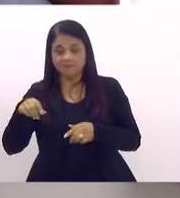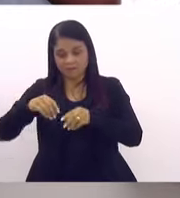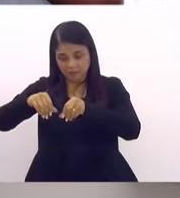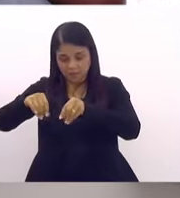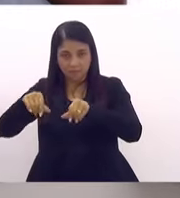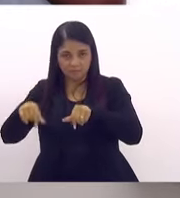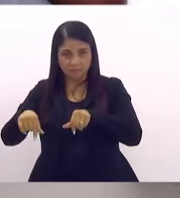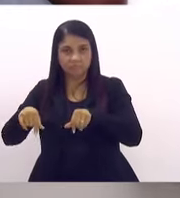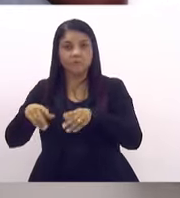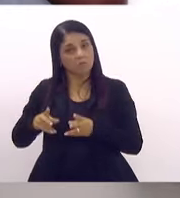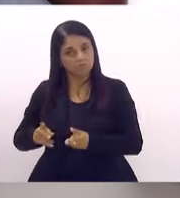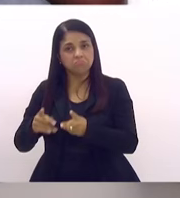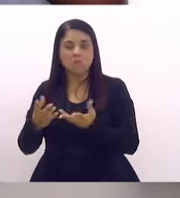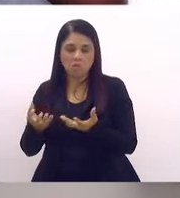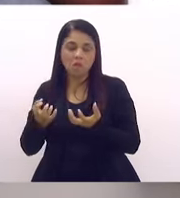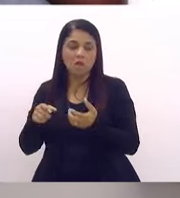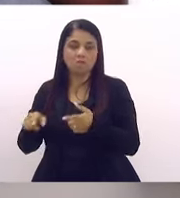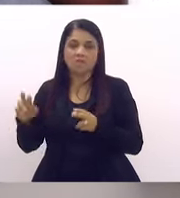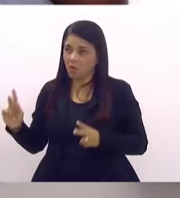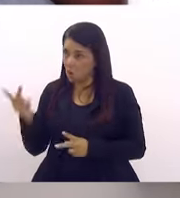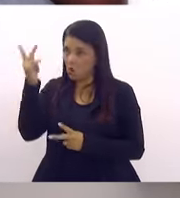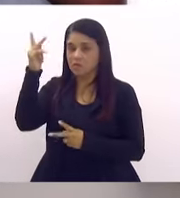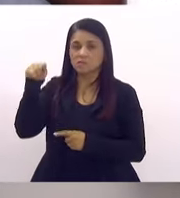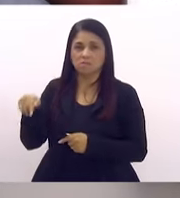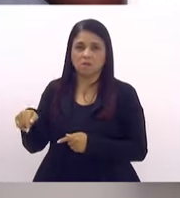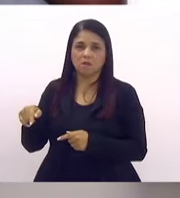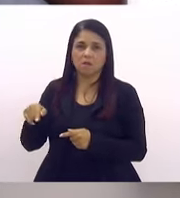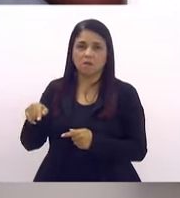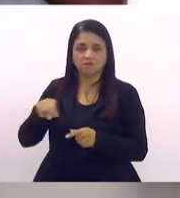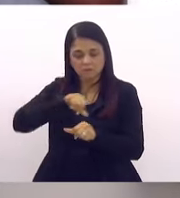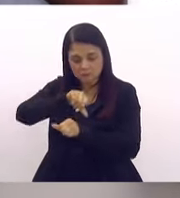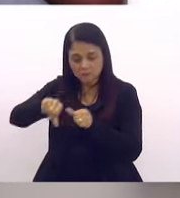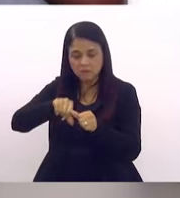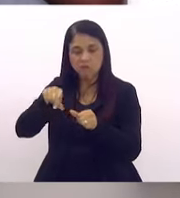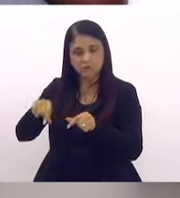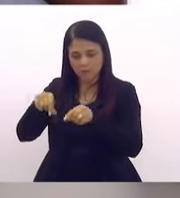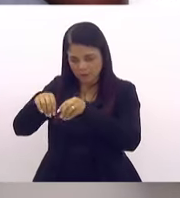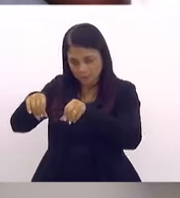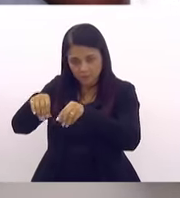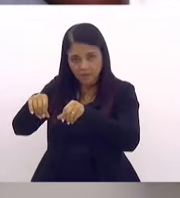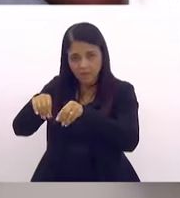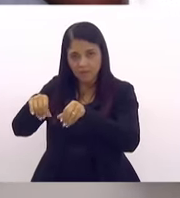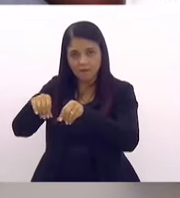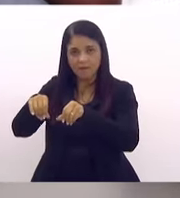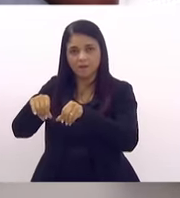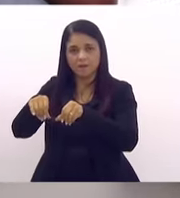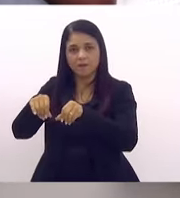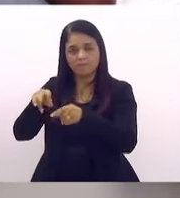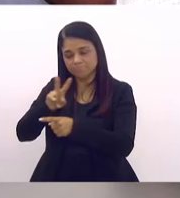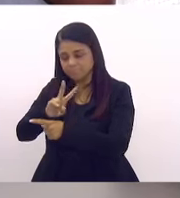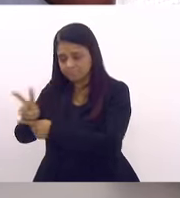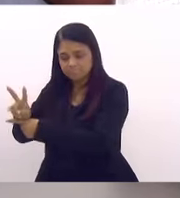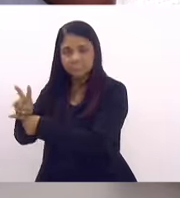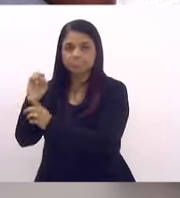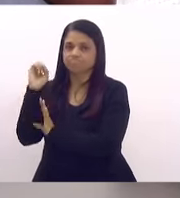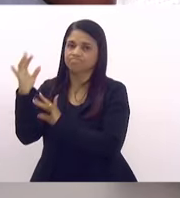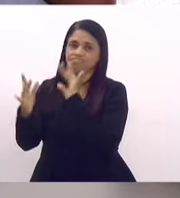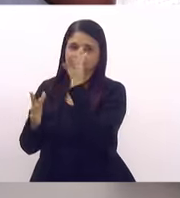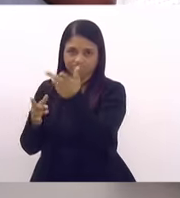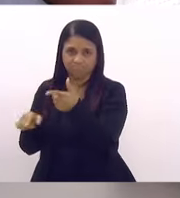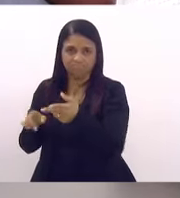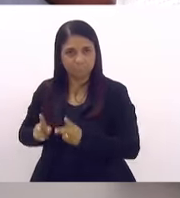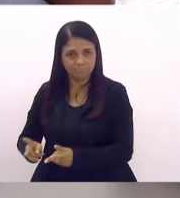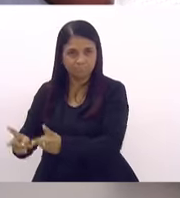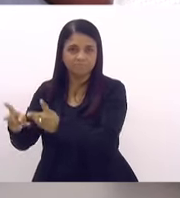que, de moto próprio, querem transformar uma partezinha em preservação para sempre. Então,